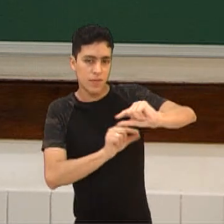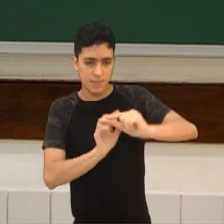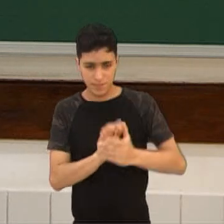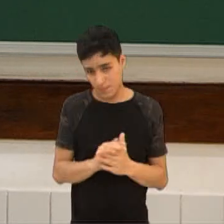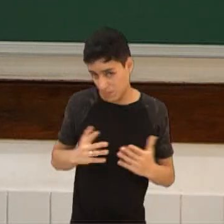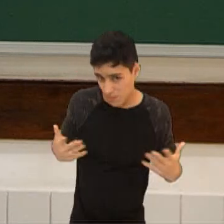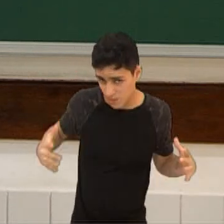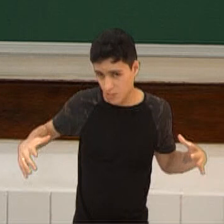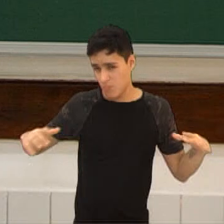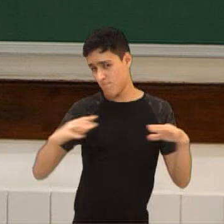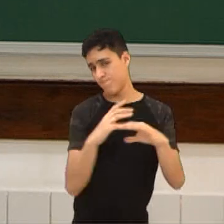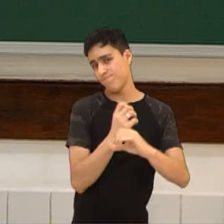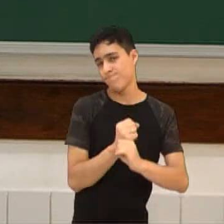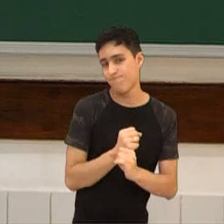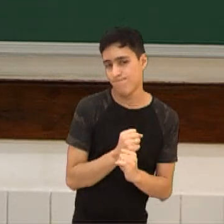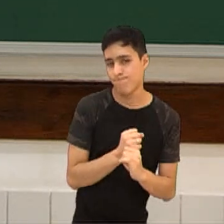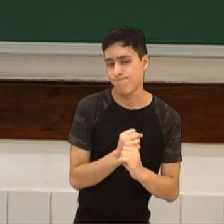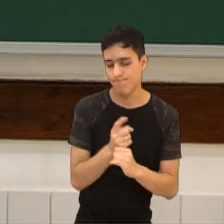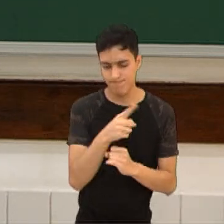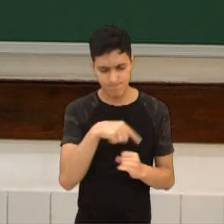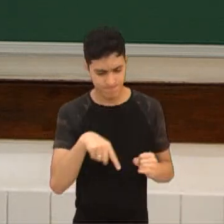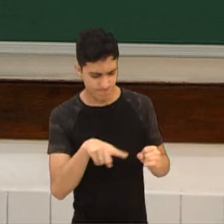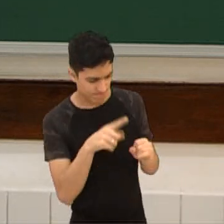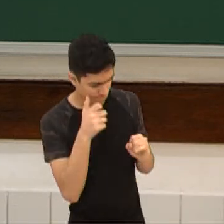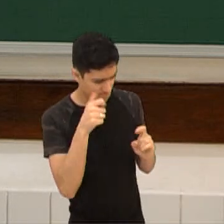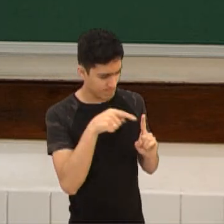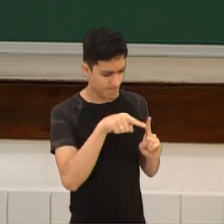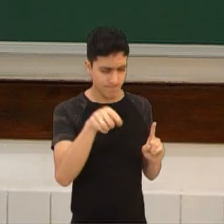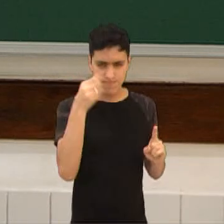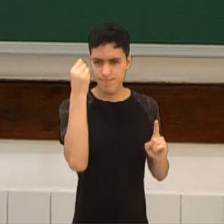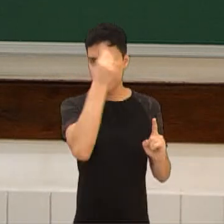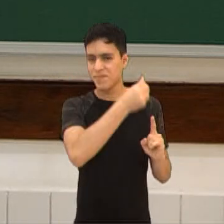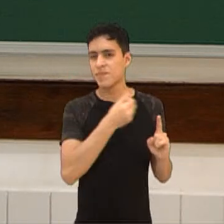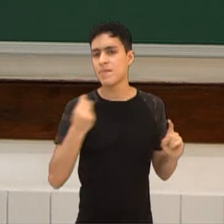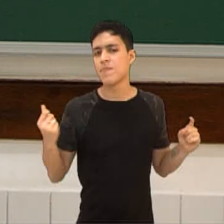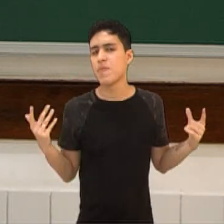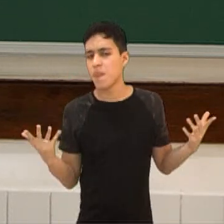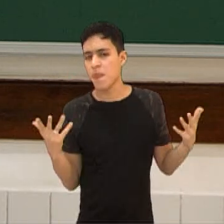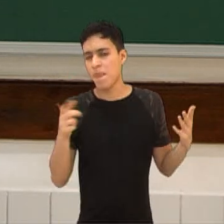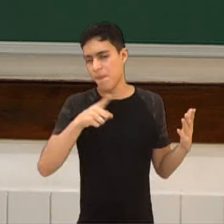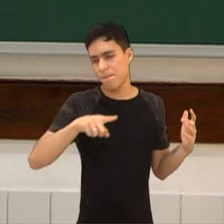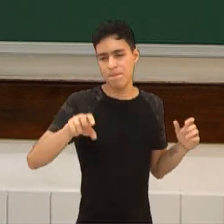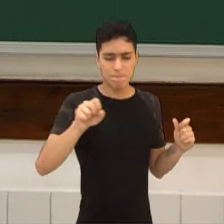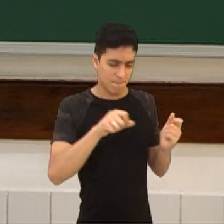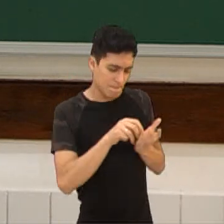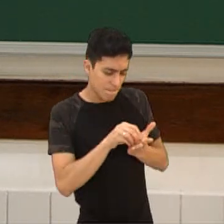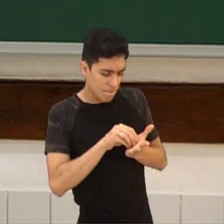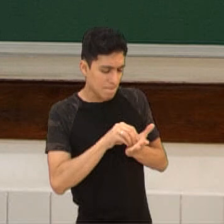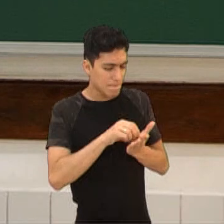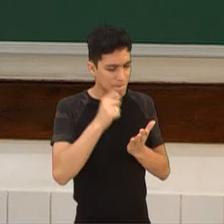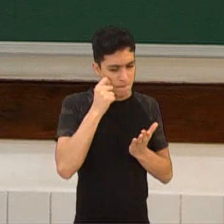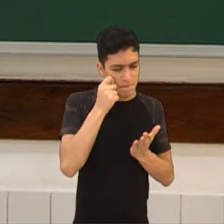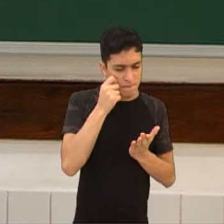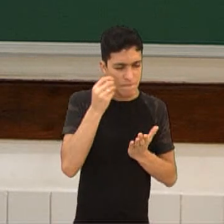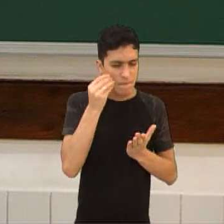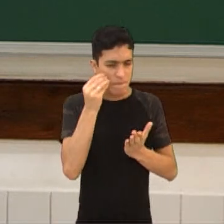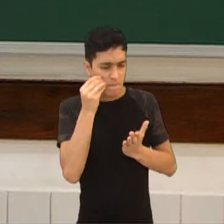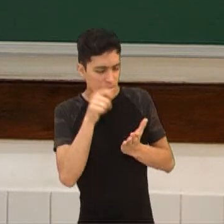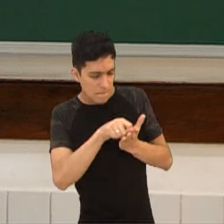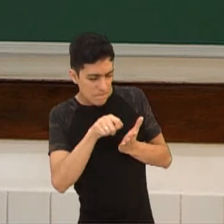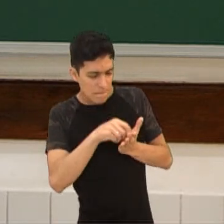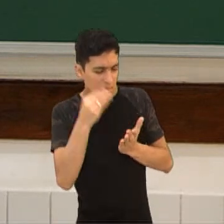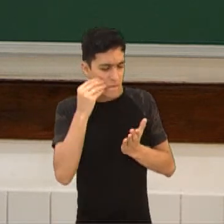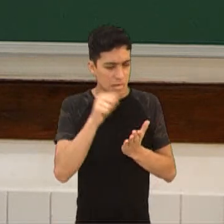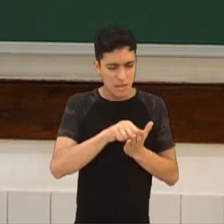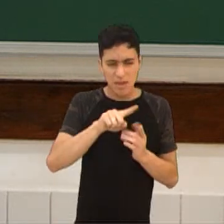Qual é a soma do que ele percorreu nas 6 horas? Você pode até rabiscar a sequência, né, tentar fazer, mas eu vou